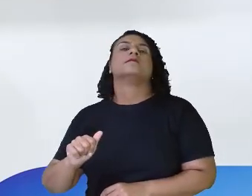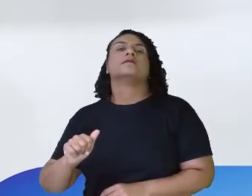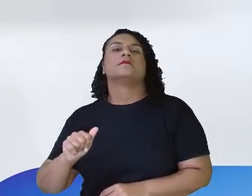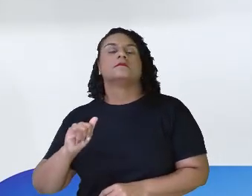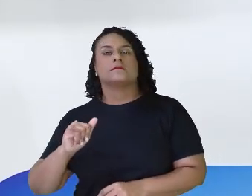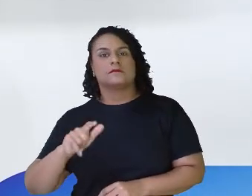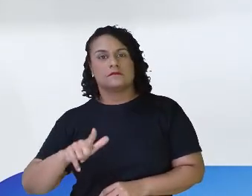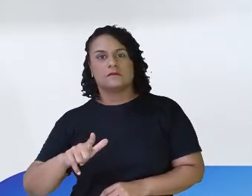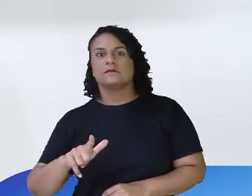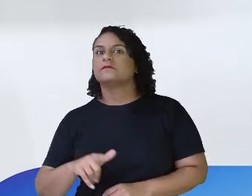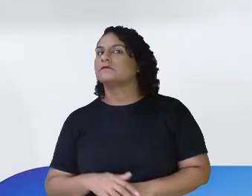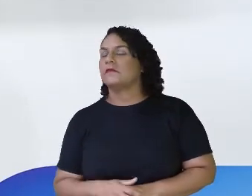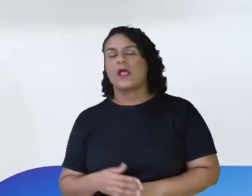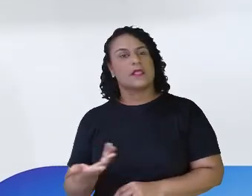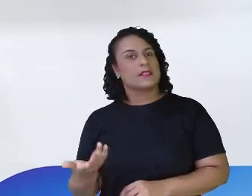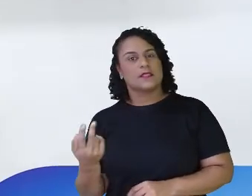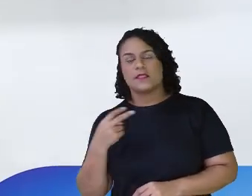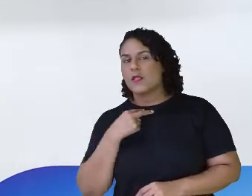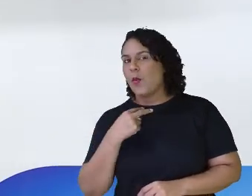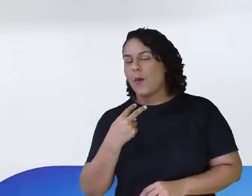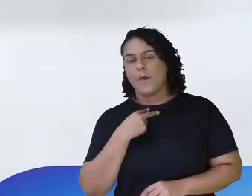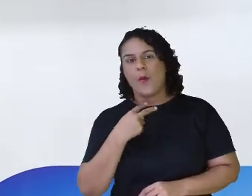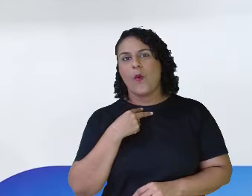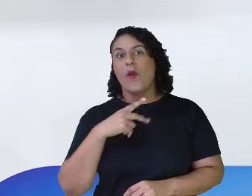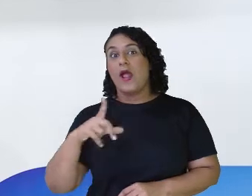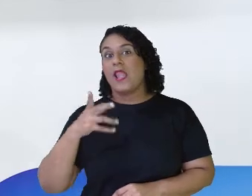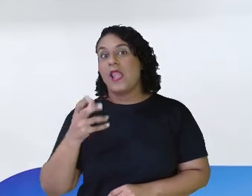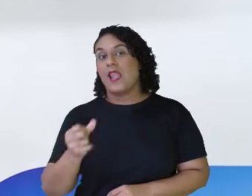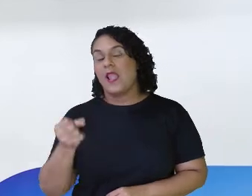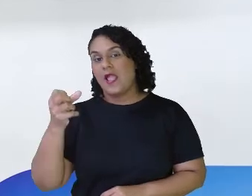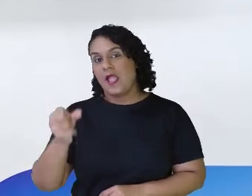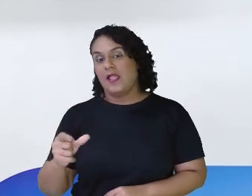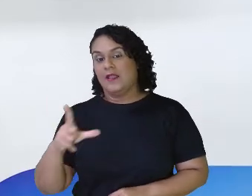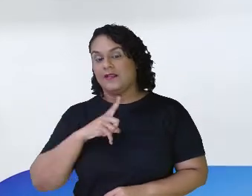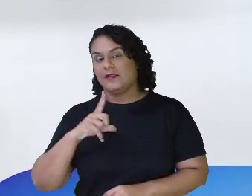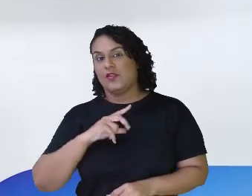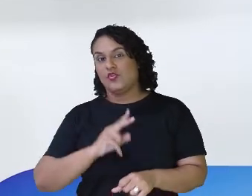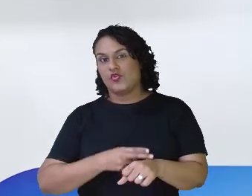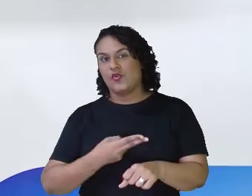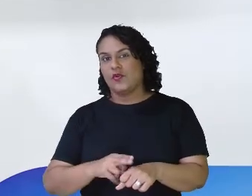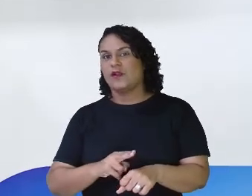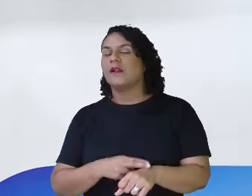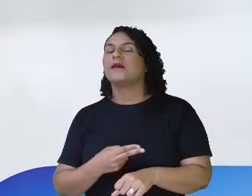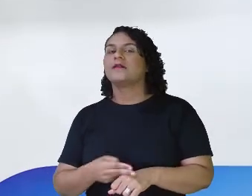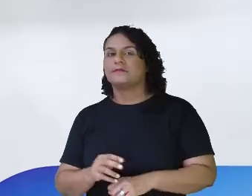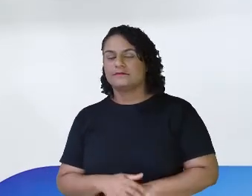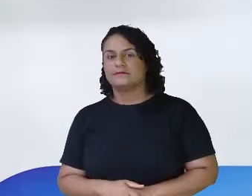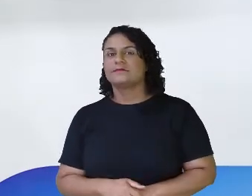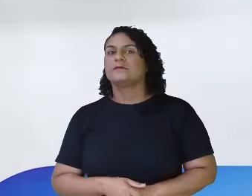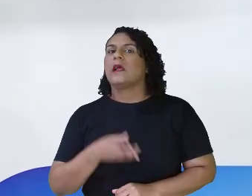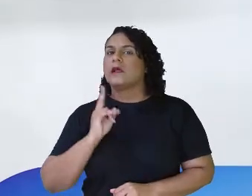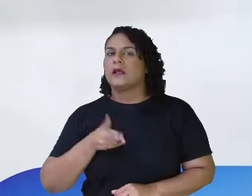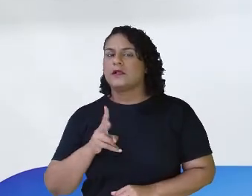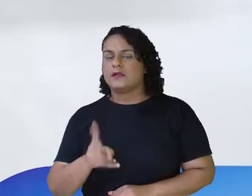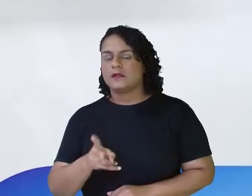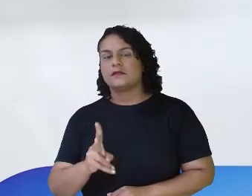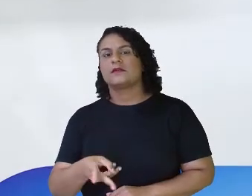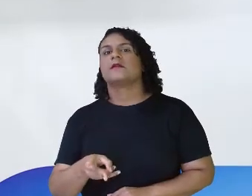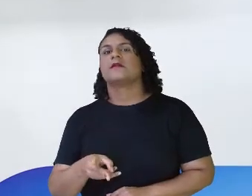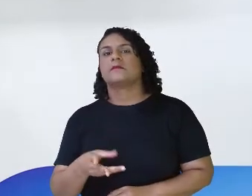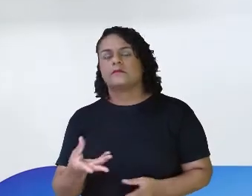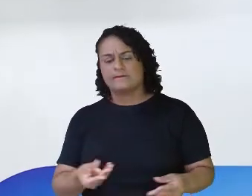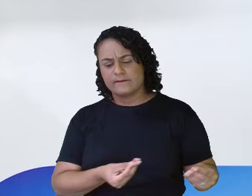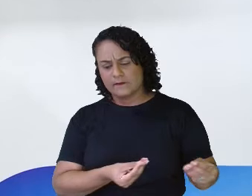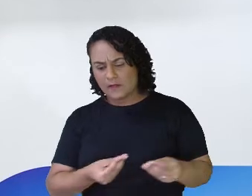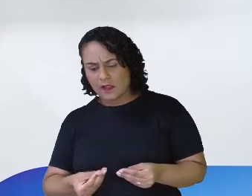sem lactose. É, minha gente. Vocês estão pensando o quê da professora? Mas toda vez que eu trago chocolate eu